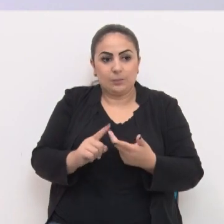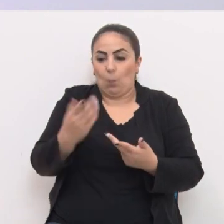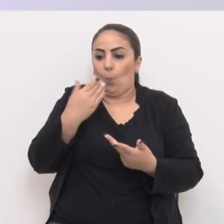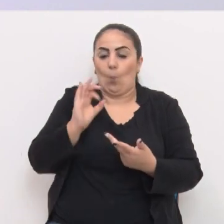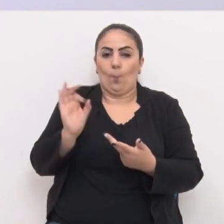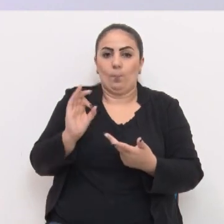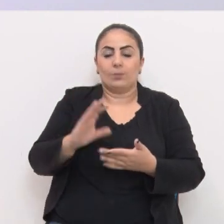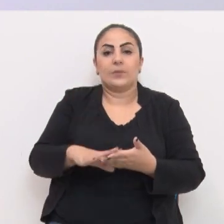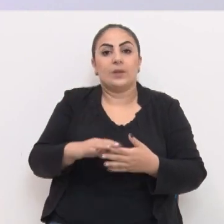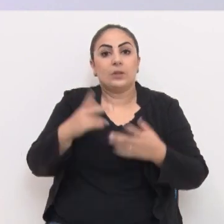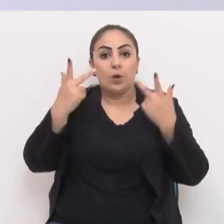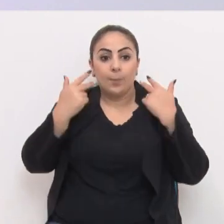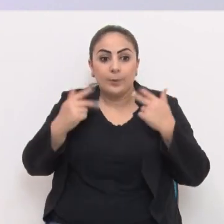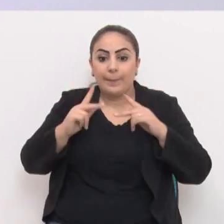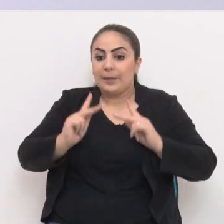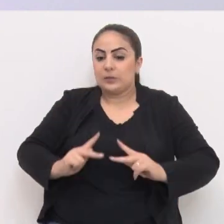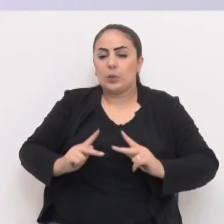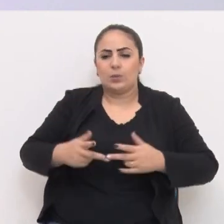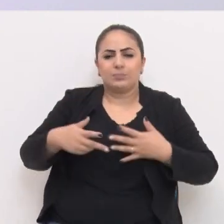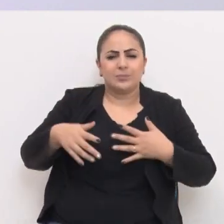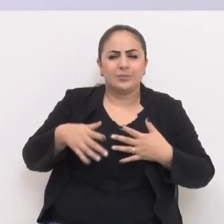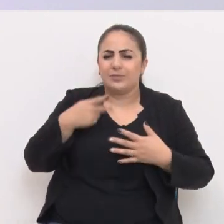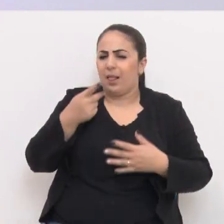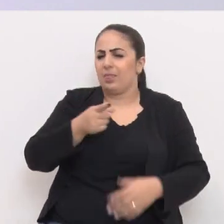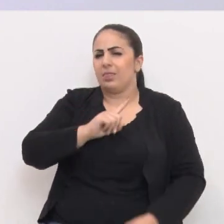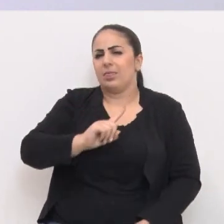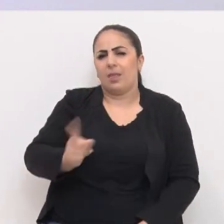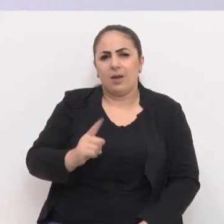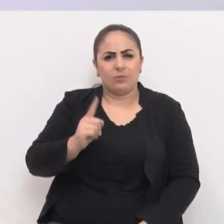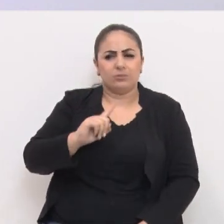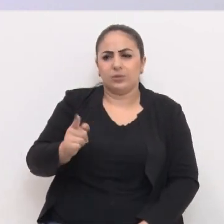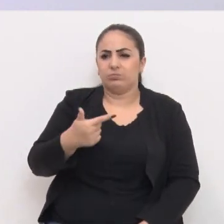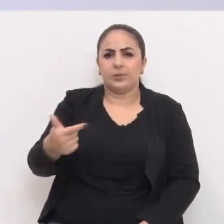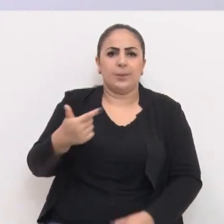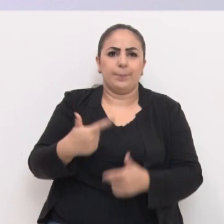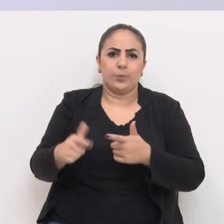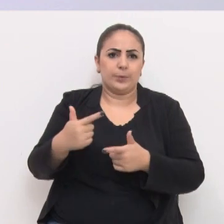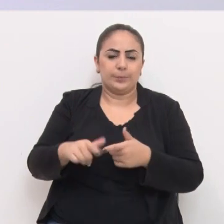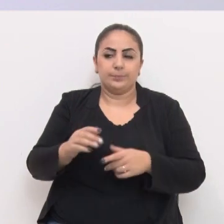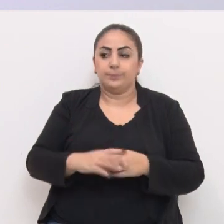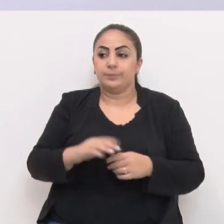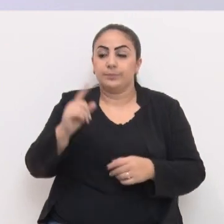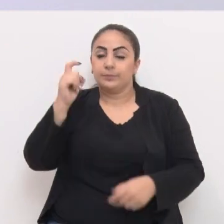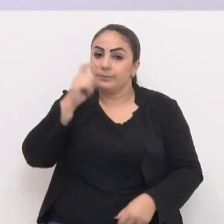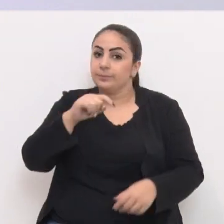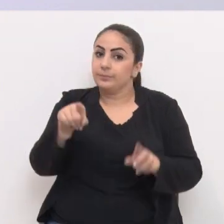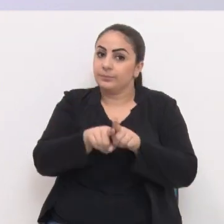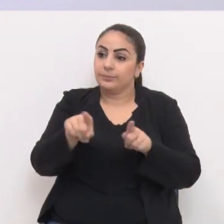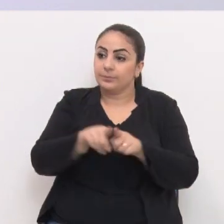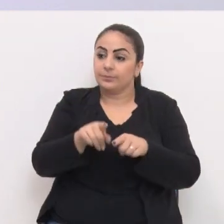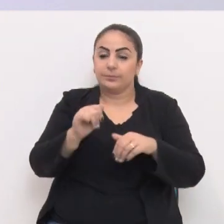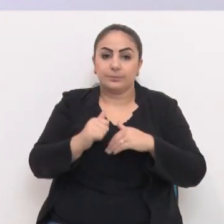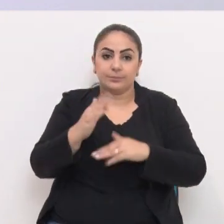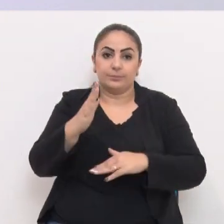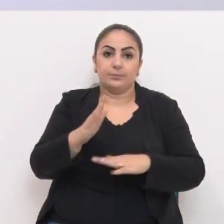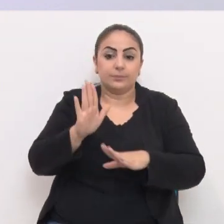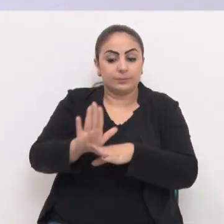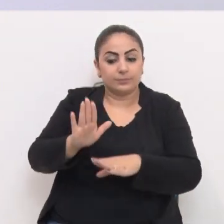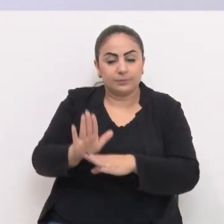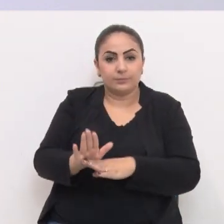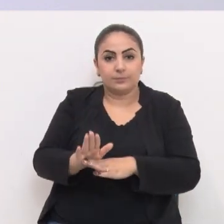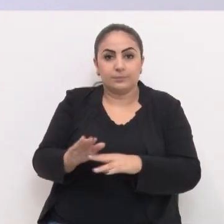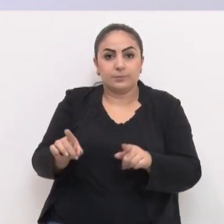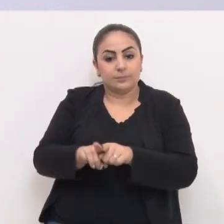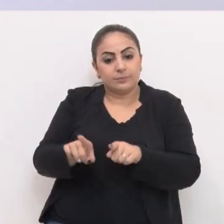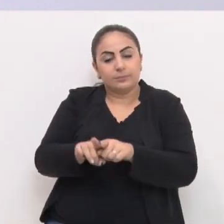Porque normalmente os pacientes negam muito que estão com esse problema. E aí o que dificulta ainda mais a ajuda, né,